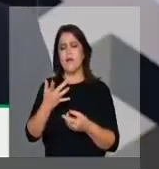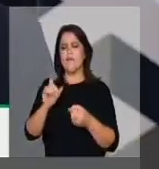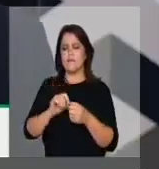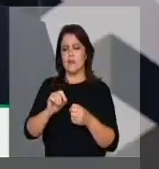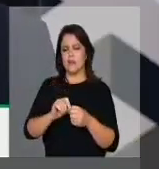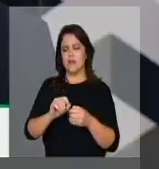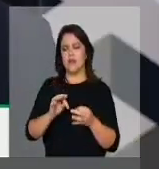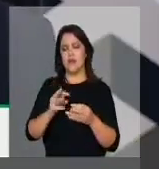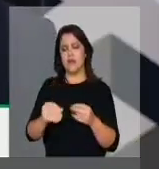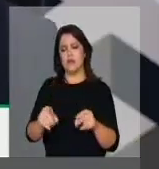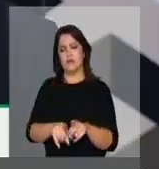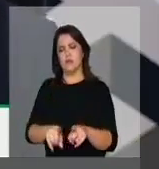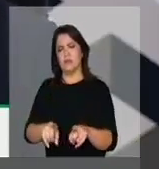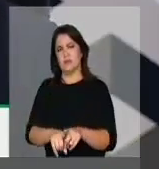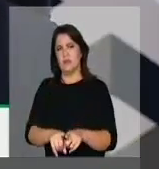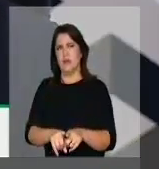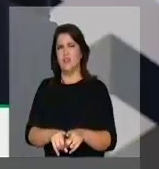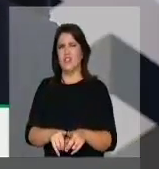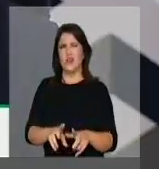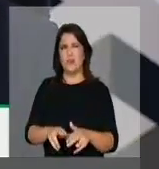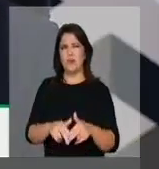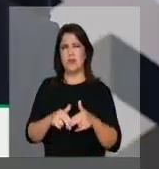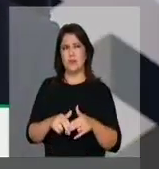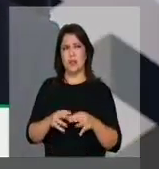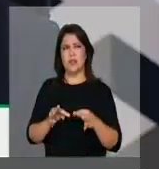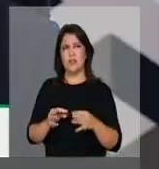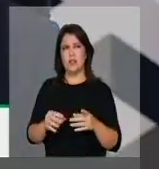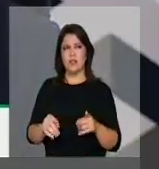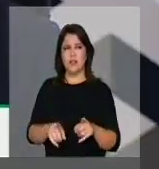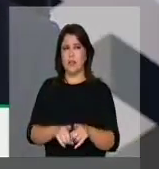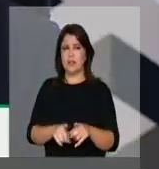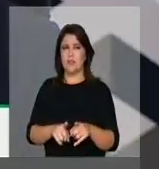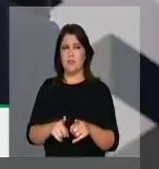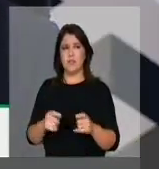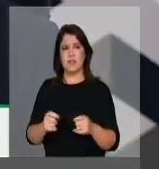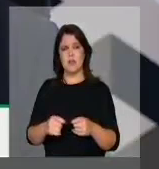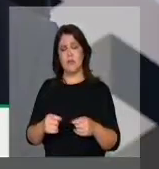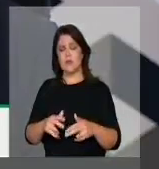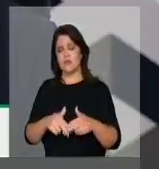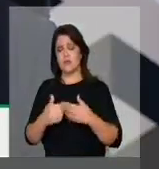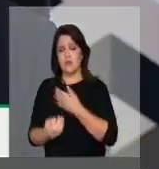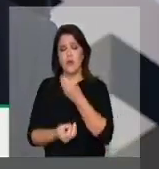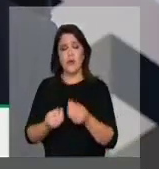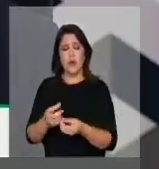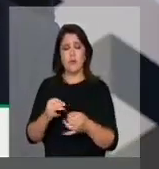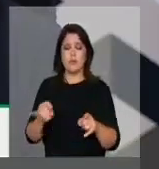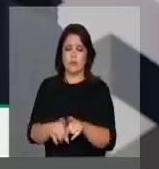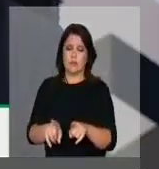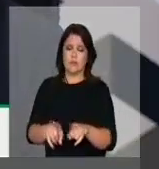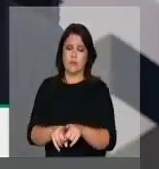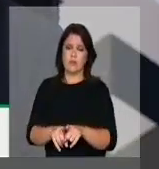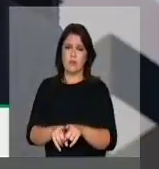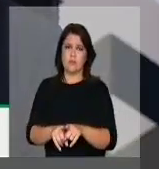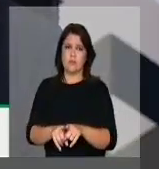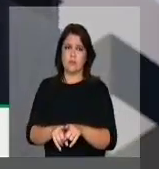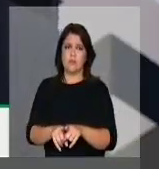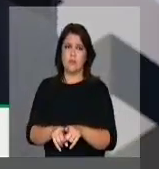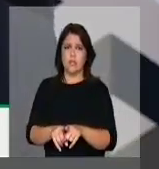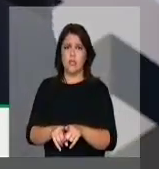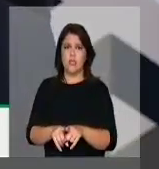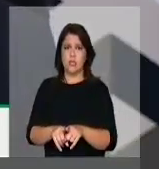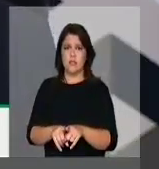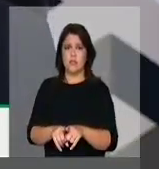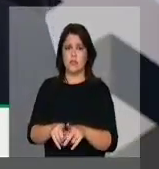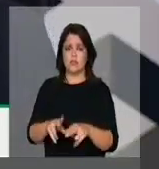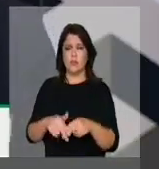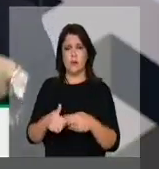grandes funções, que são a função de Estado, ou seja, a função de garantia da unidade nacional, da